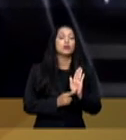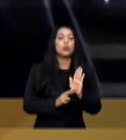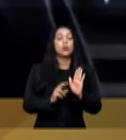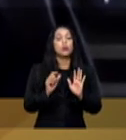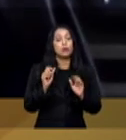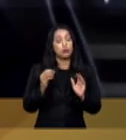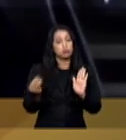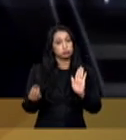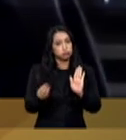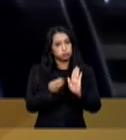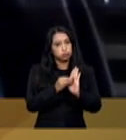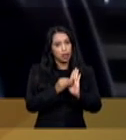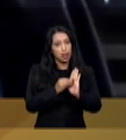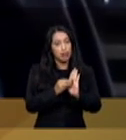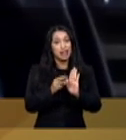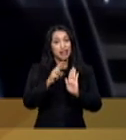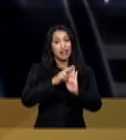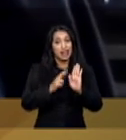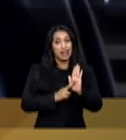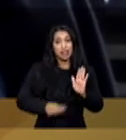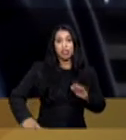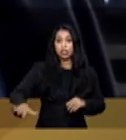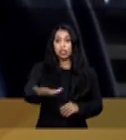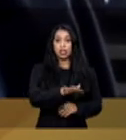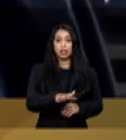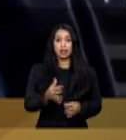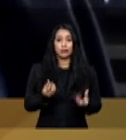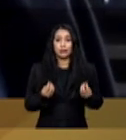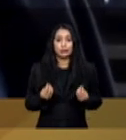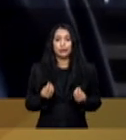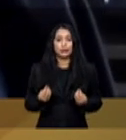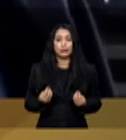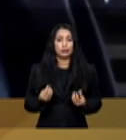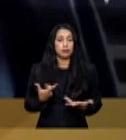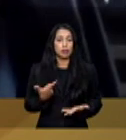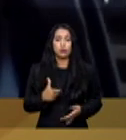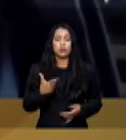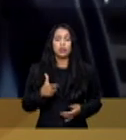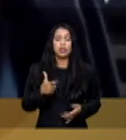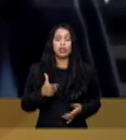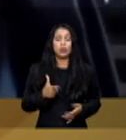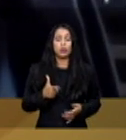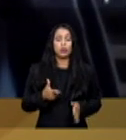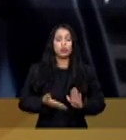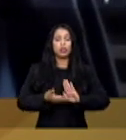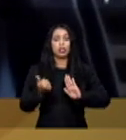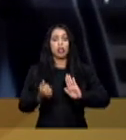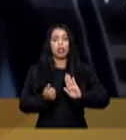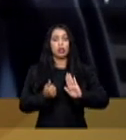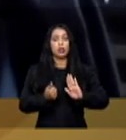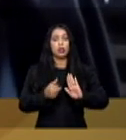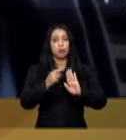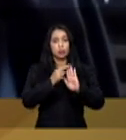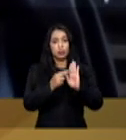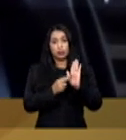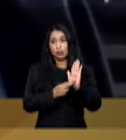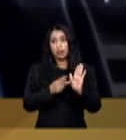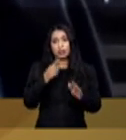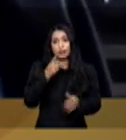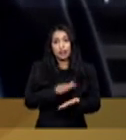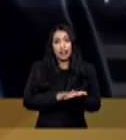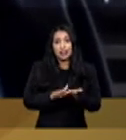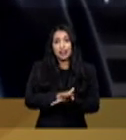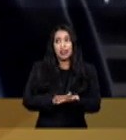geral. Não há como repristinar uma norma que nem toca em importação